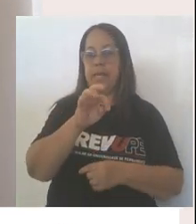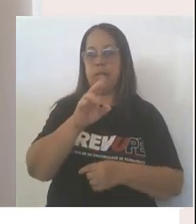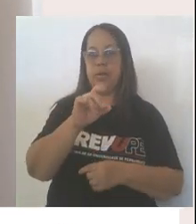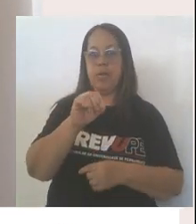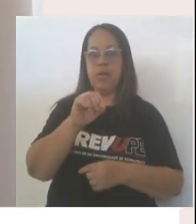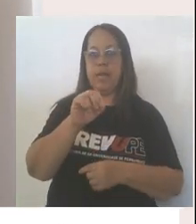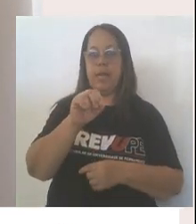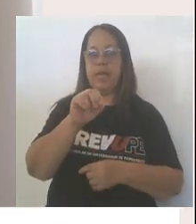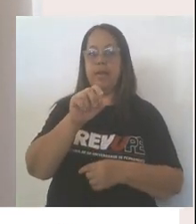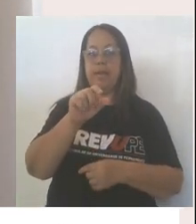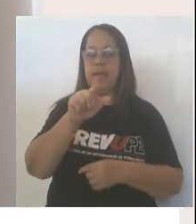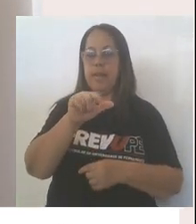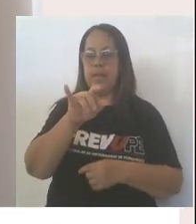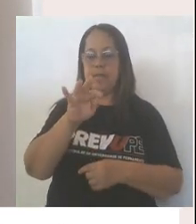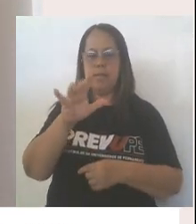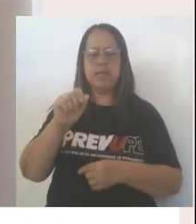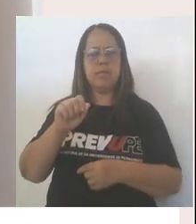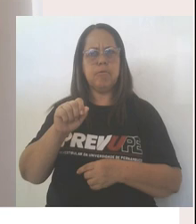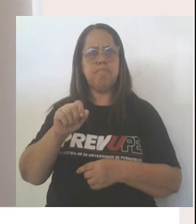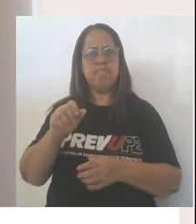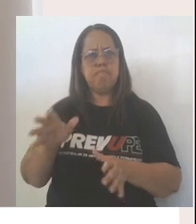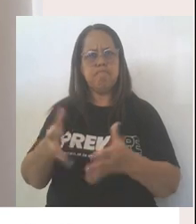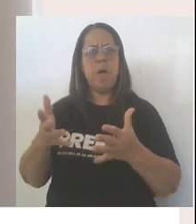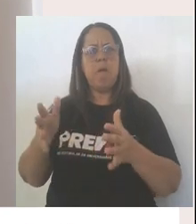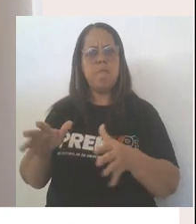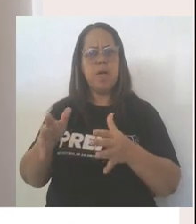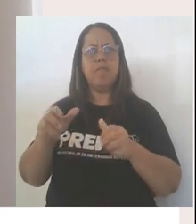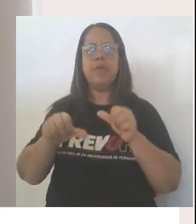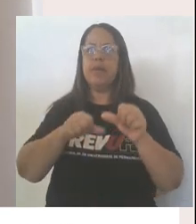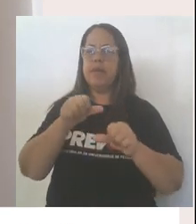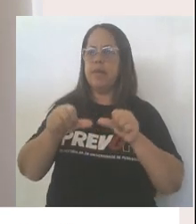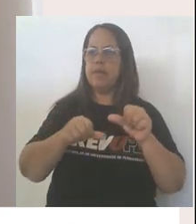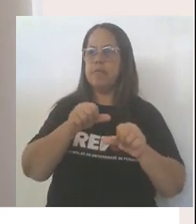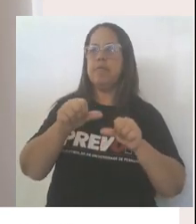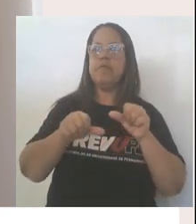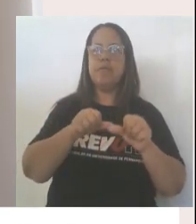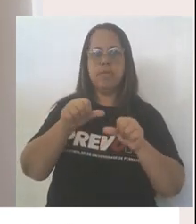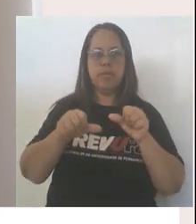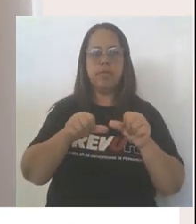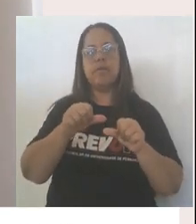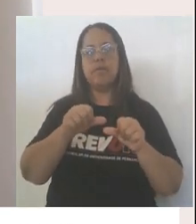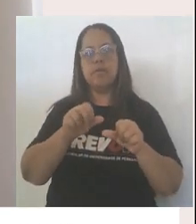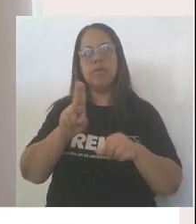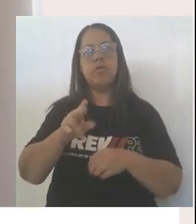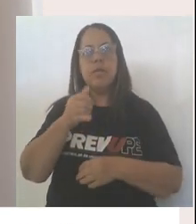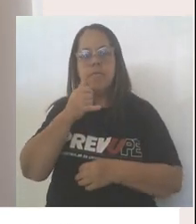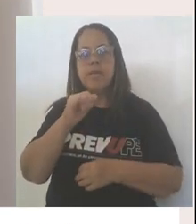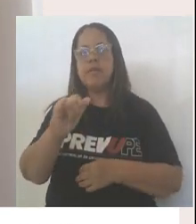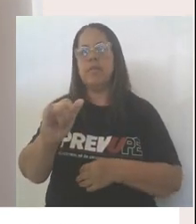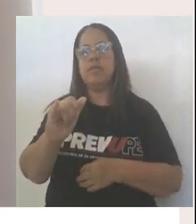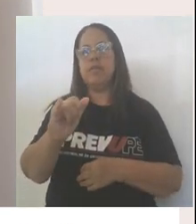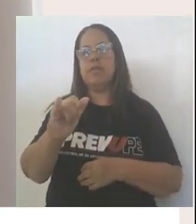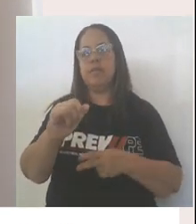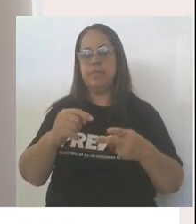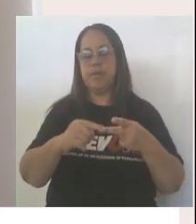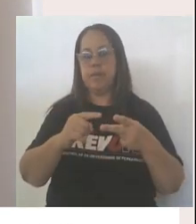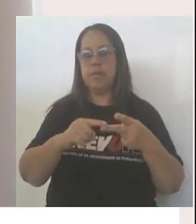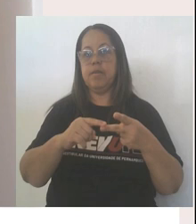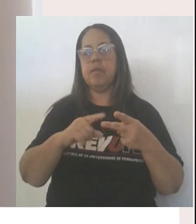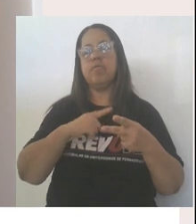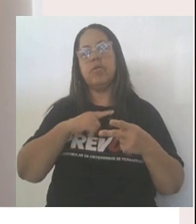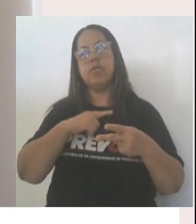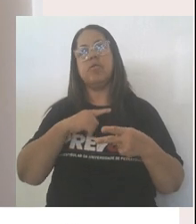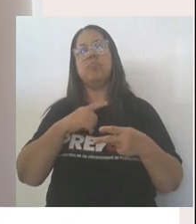são projetadas para forçar reações não espontâneas usando energia elétrica, sendo usadas em processos